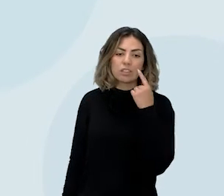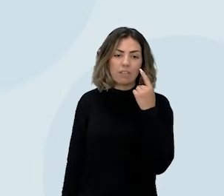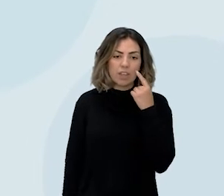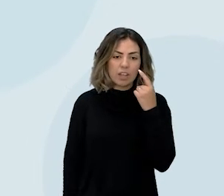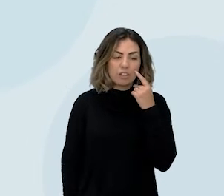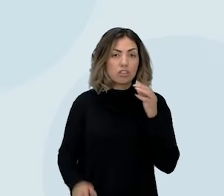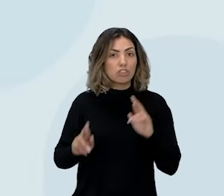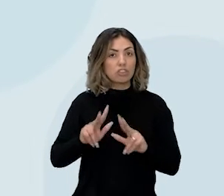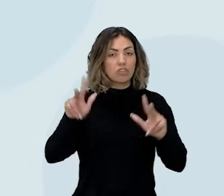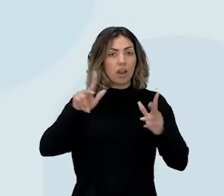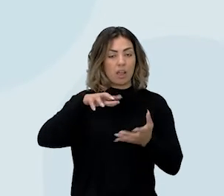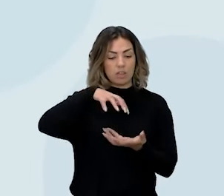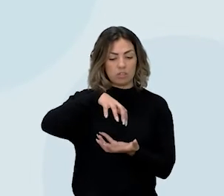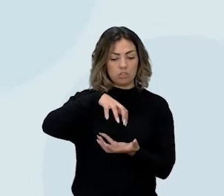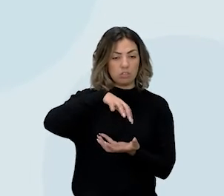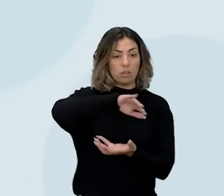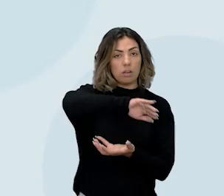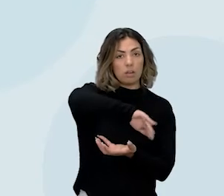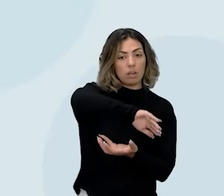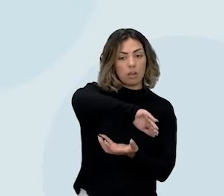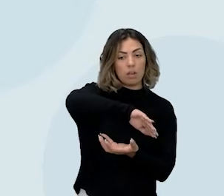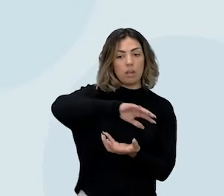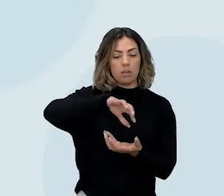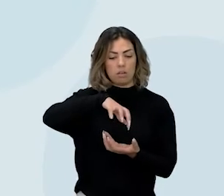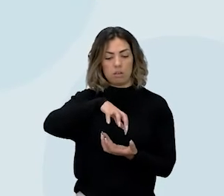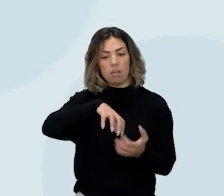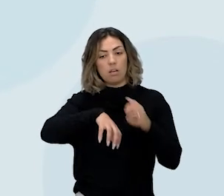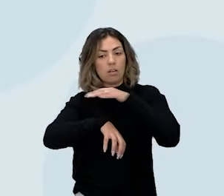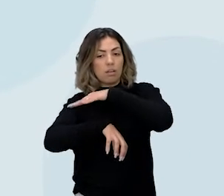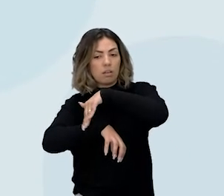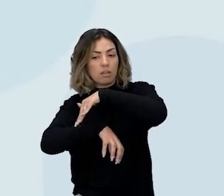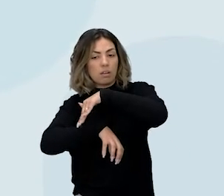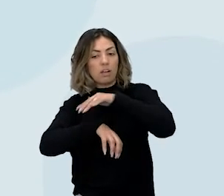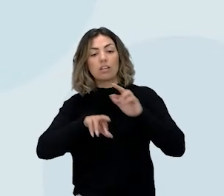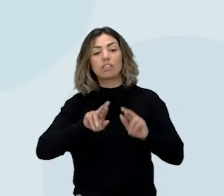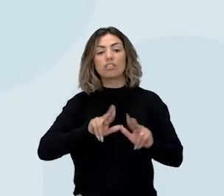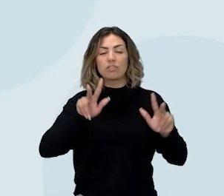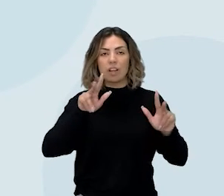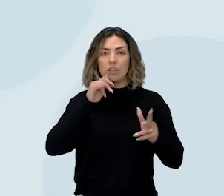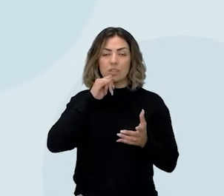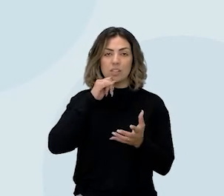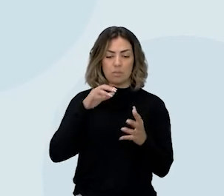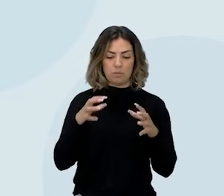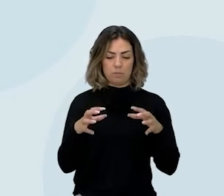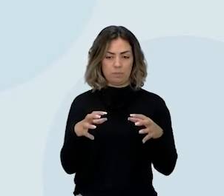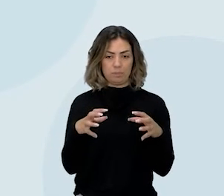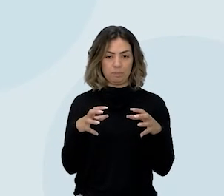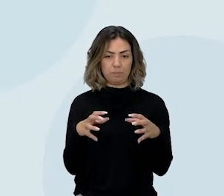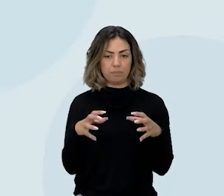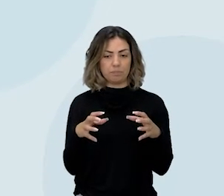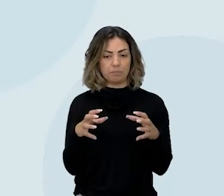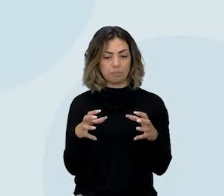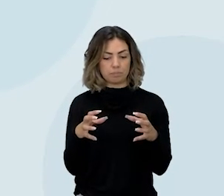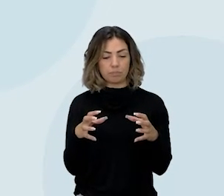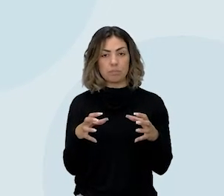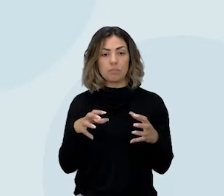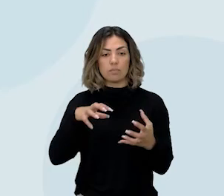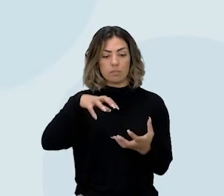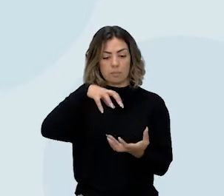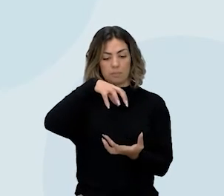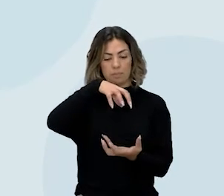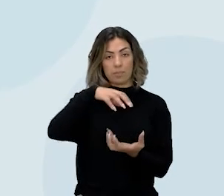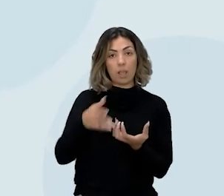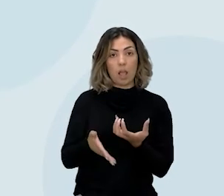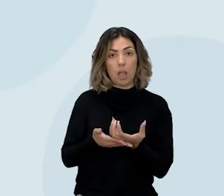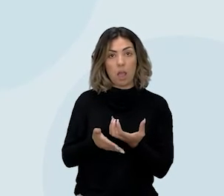gente tem outra, tá certo? Então, se você observar, ó, a parte de baixo aí da Terra, que a gente pode chamar de hemisfério sul,